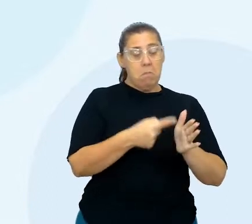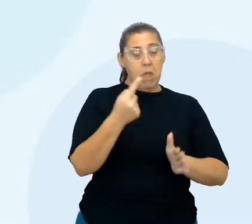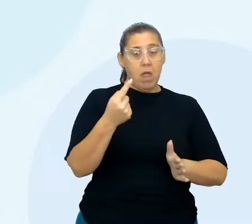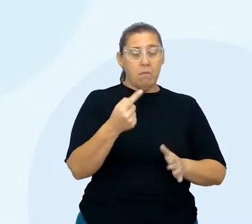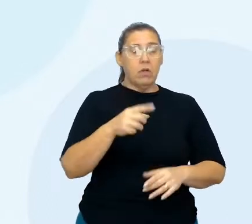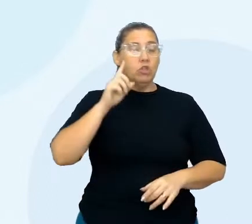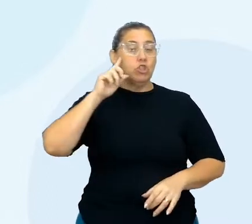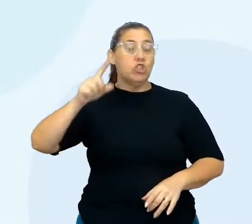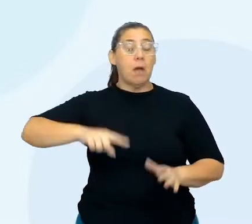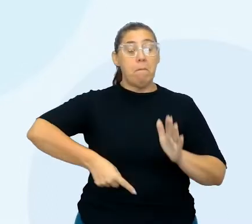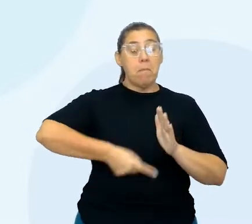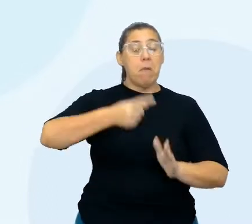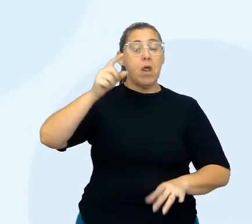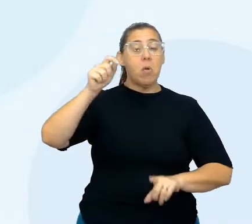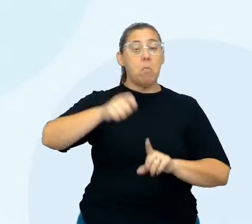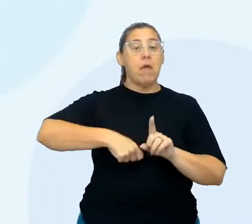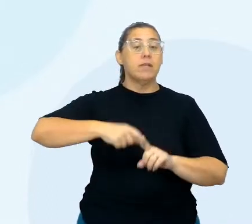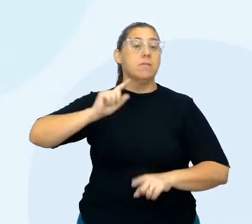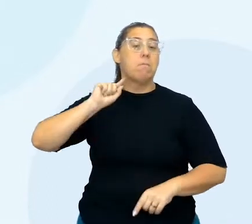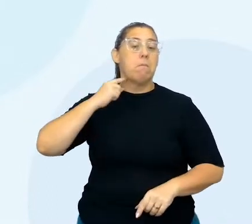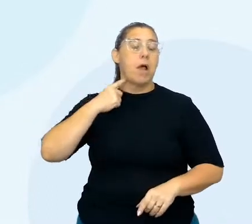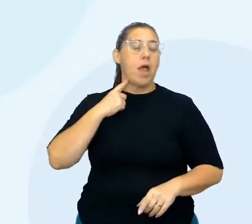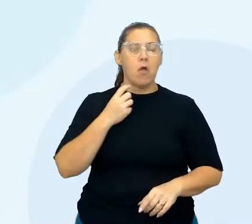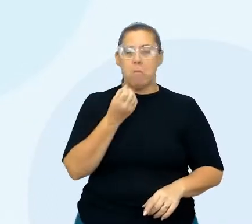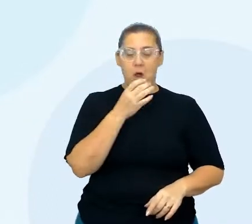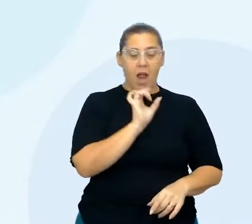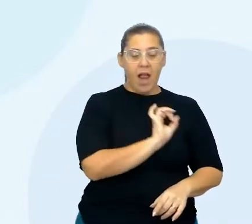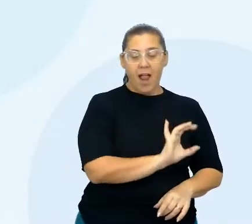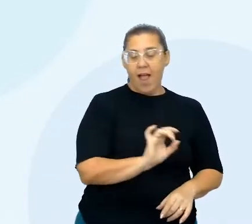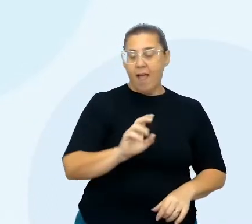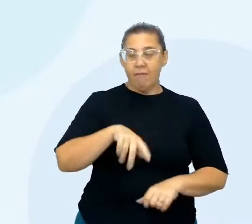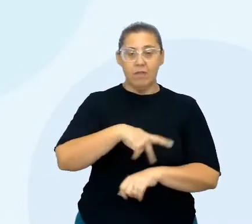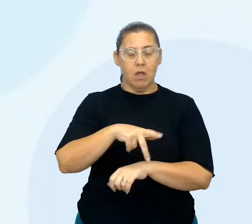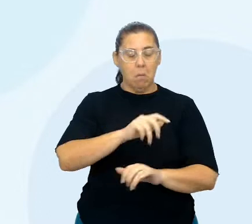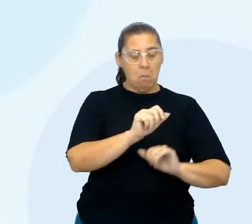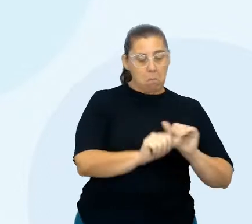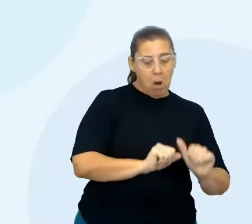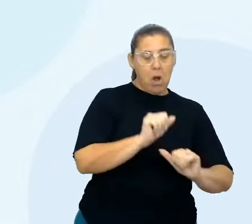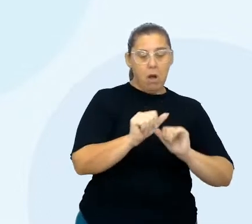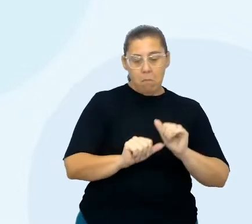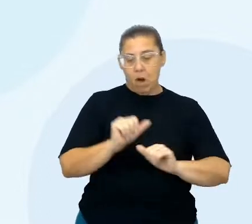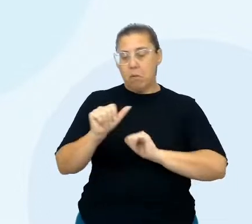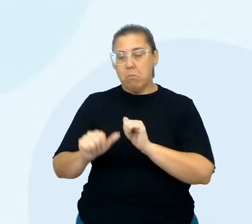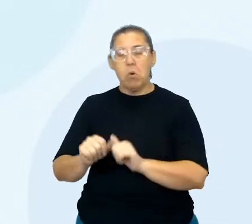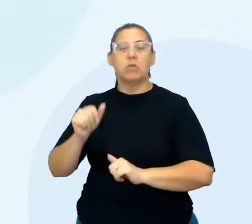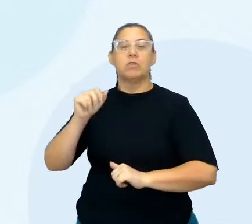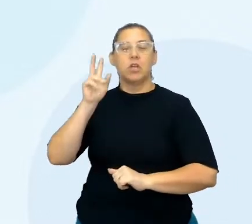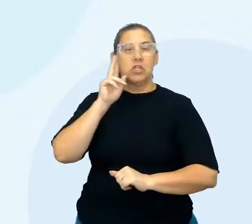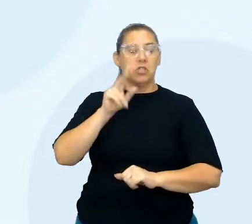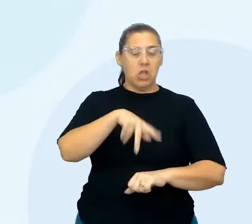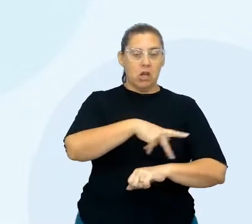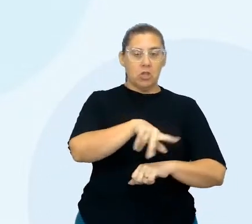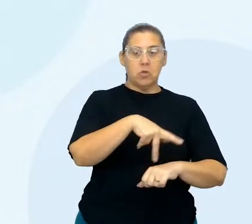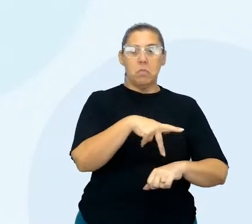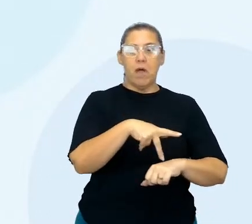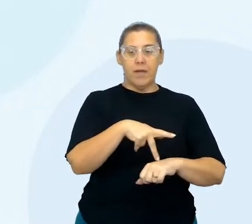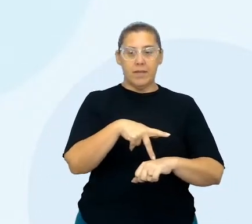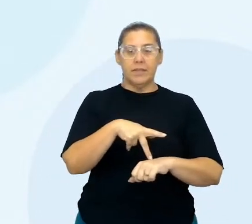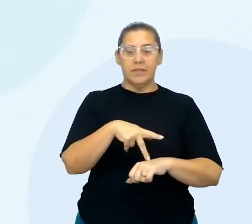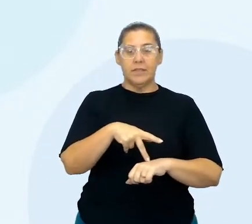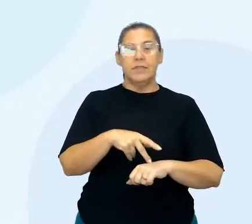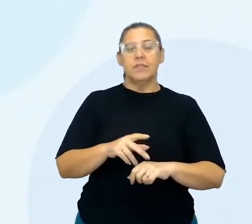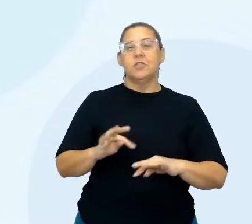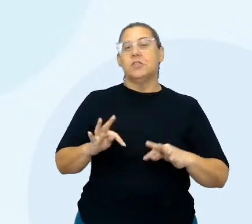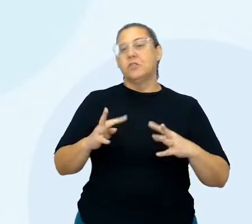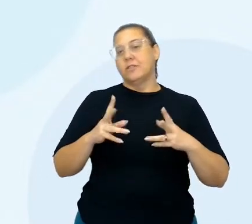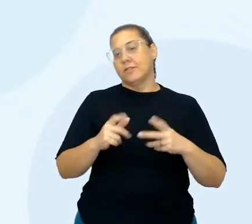uma característica levemente distinta em cada país, ou seja, se modifica um pouquinho de acordo com a história do país, aí, né, das suas